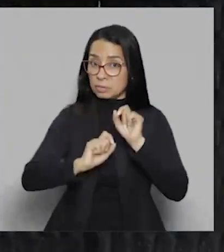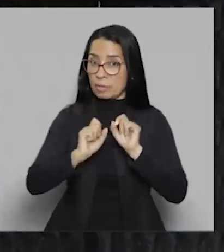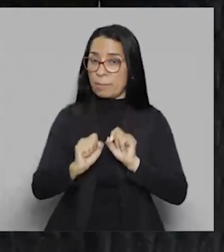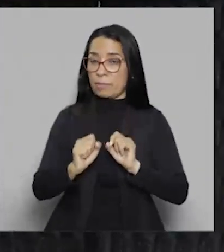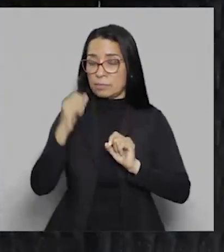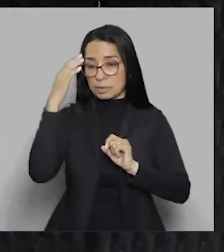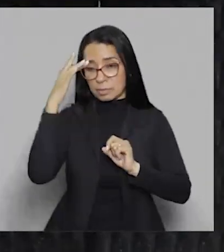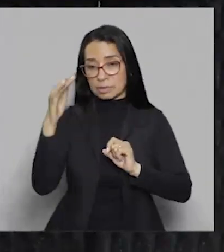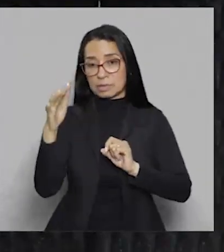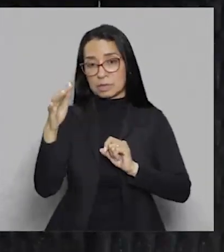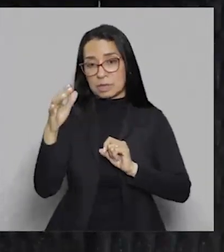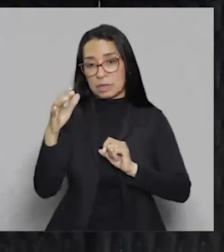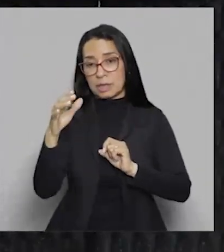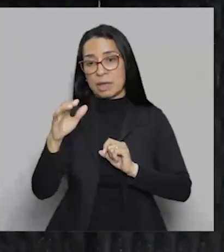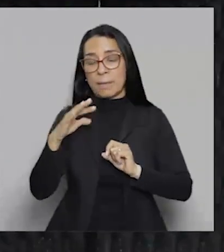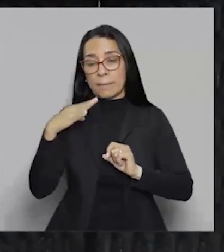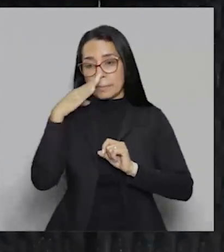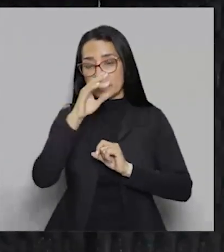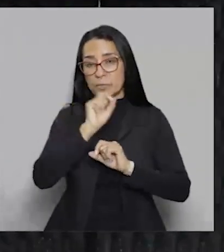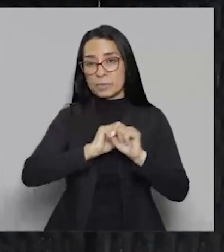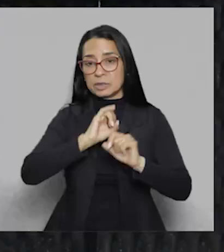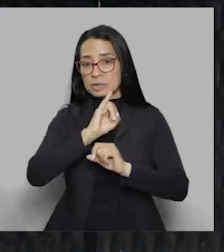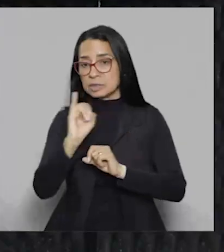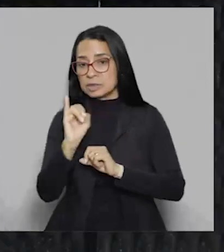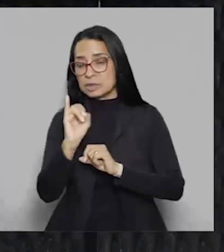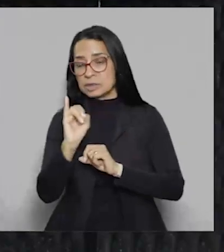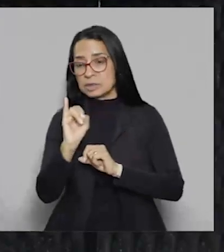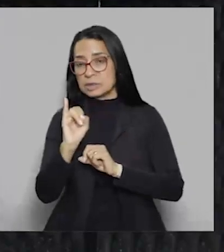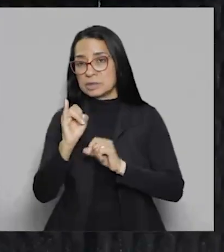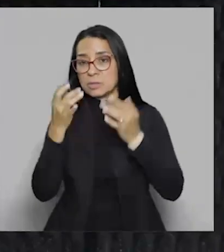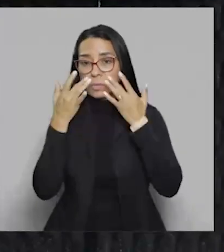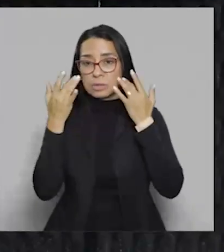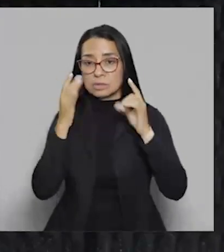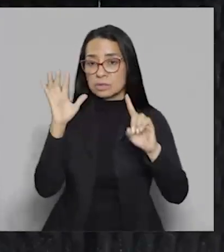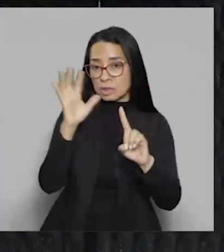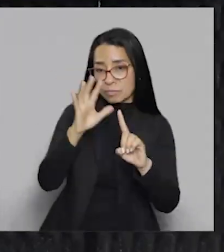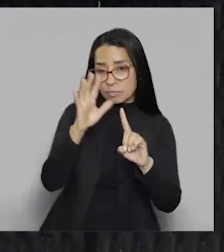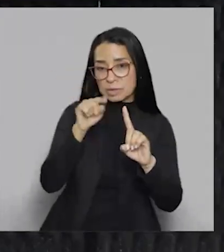você a pensar sobre isso. Se você não quiser pensar, a questão bem ali engata.